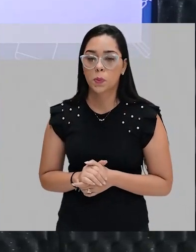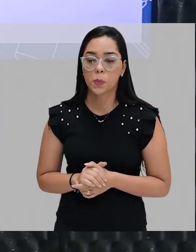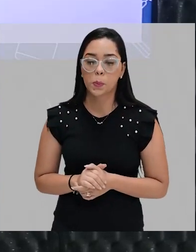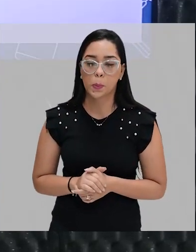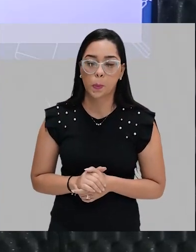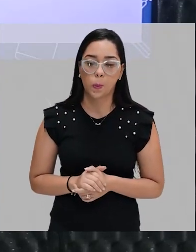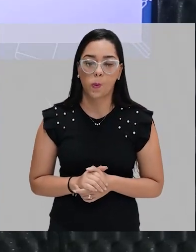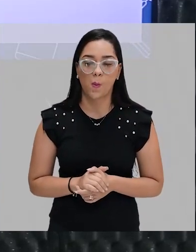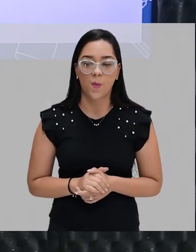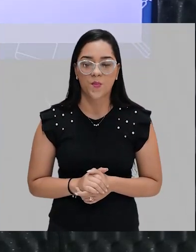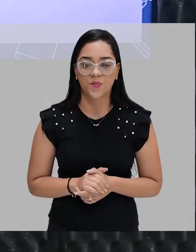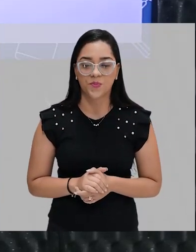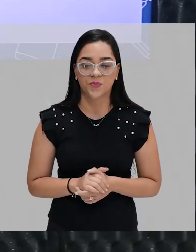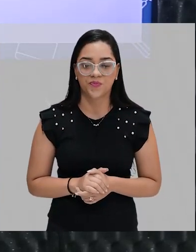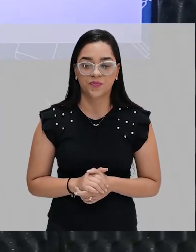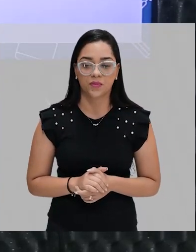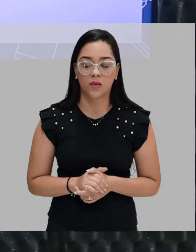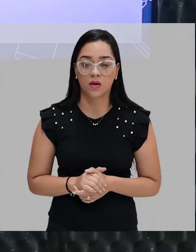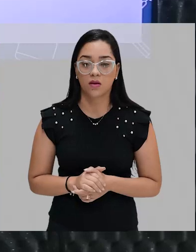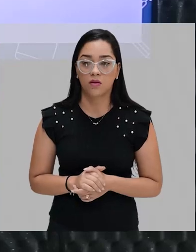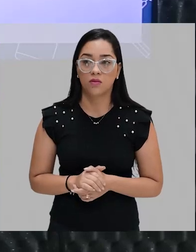C. Beleza, turminha?